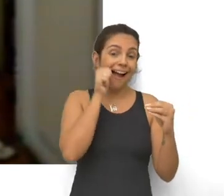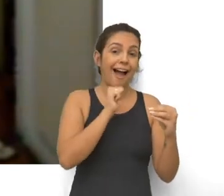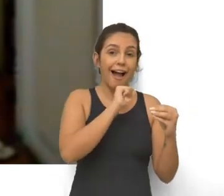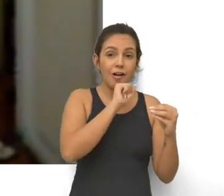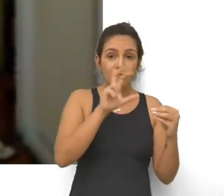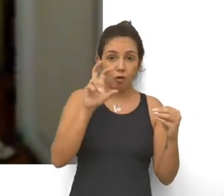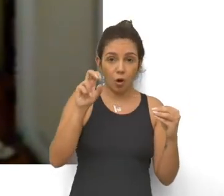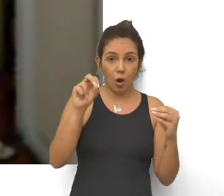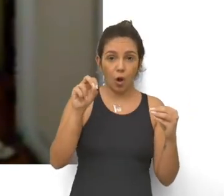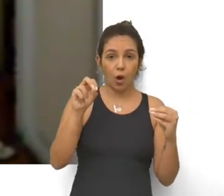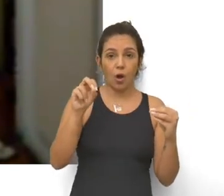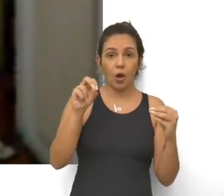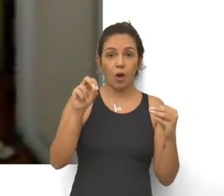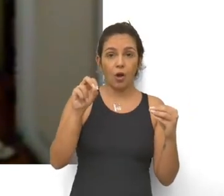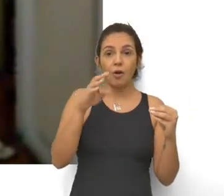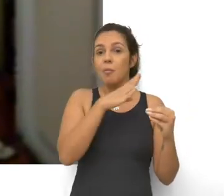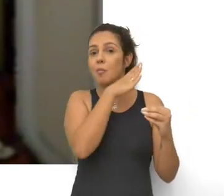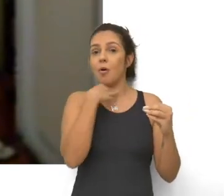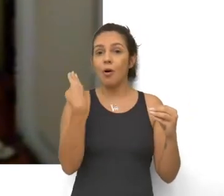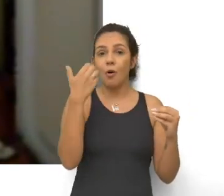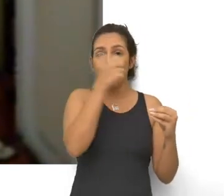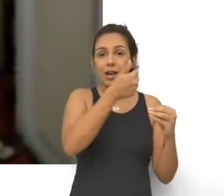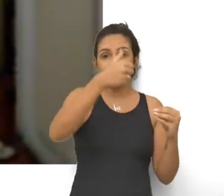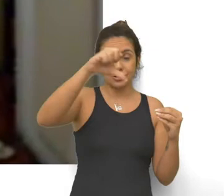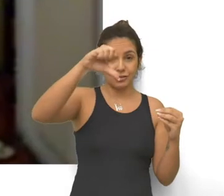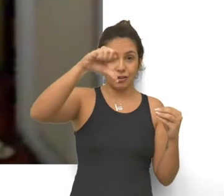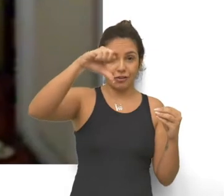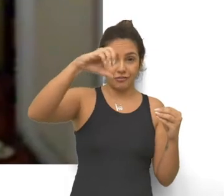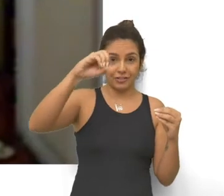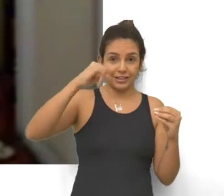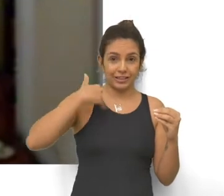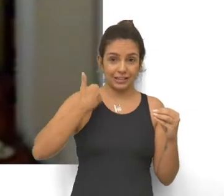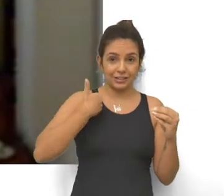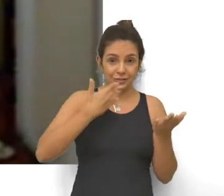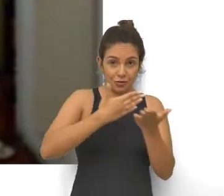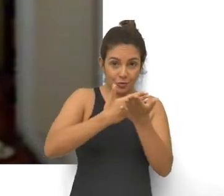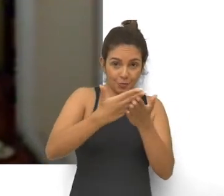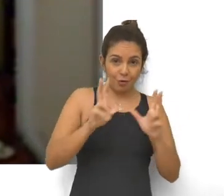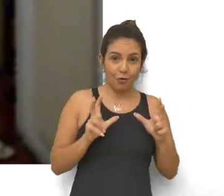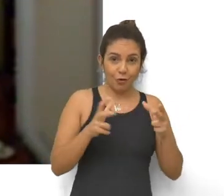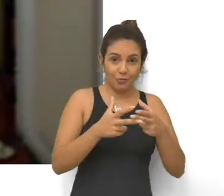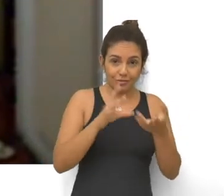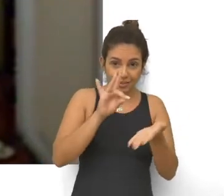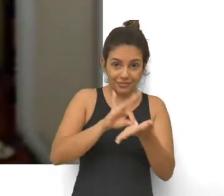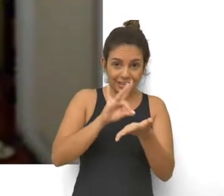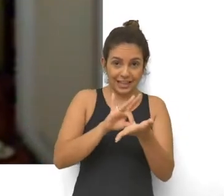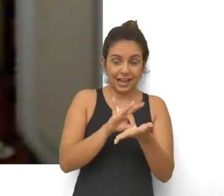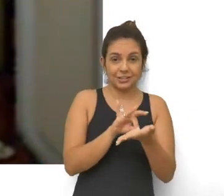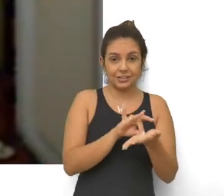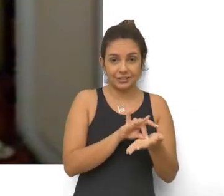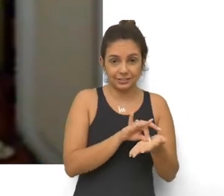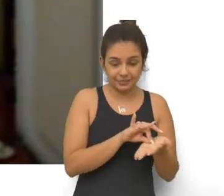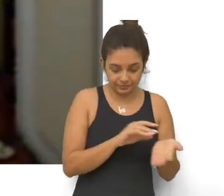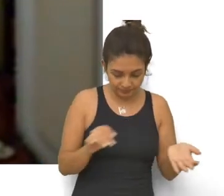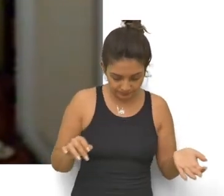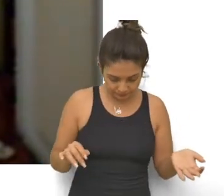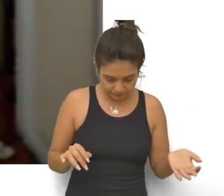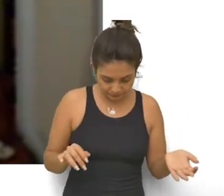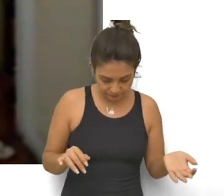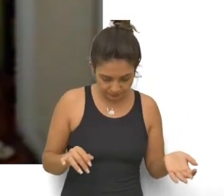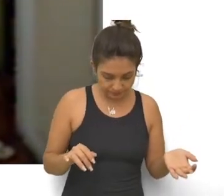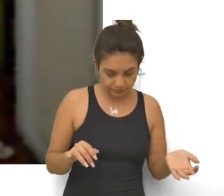avó faleceu com quase 90 anos quando começou a Comissão da Verdade, como se ela tivesse pensado, bom,